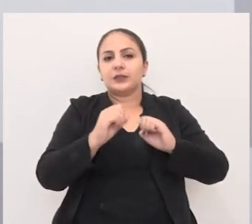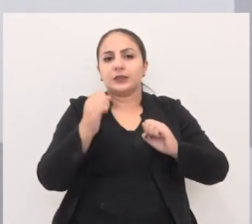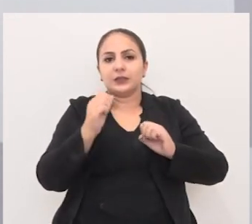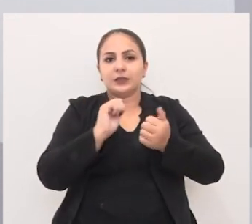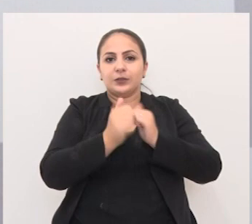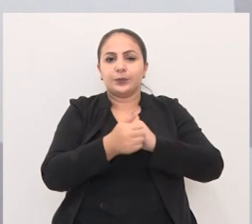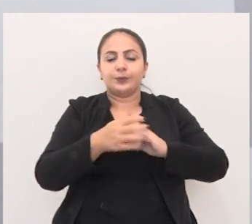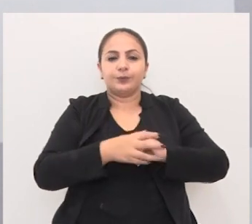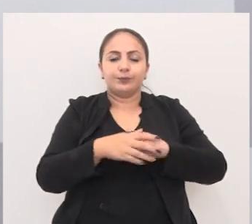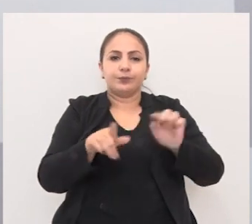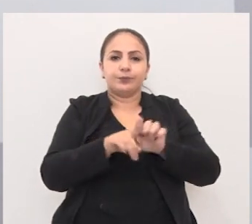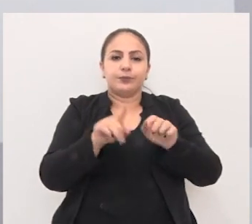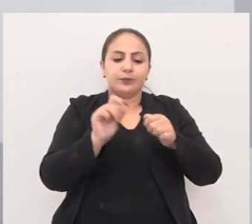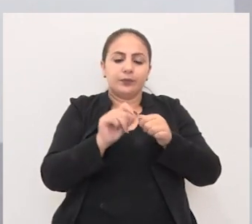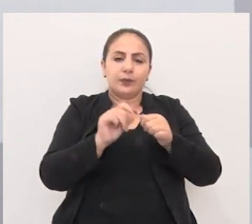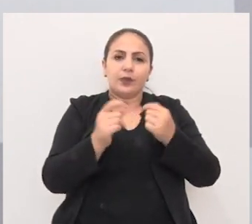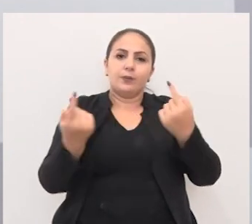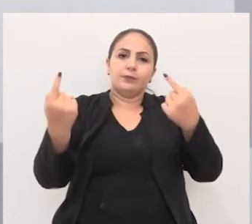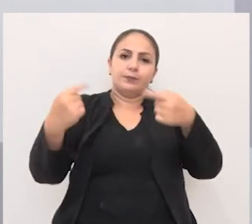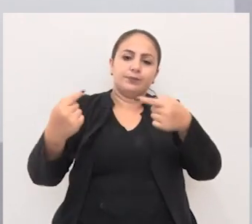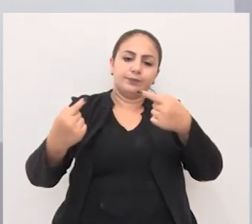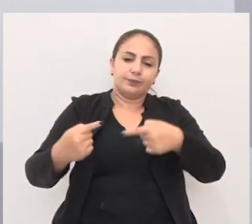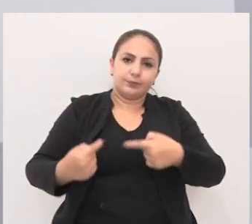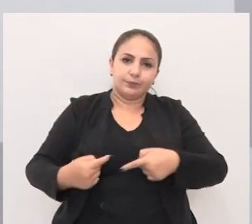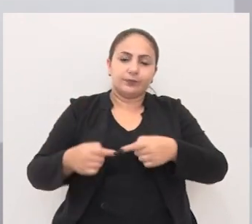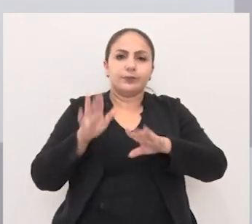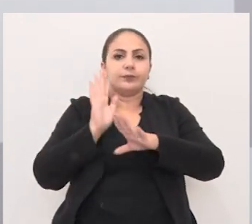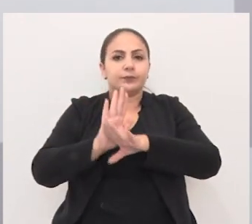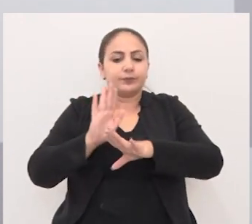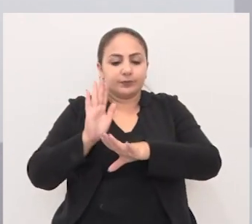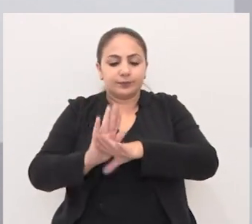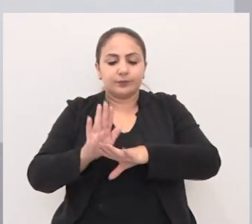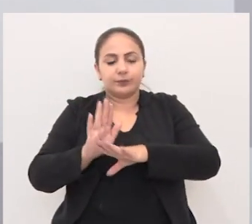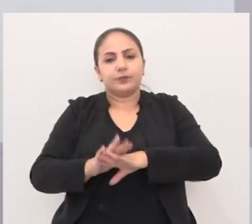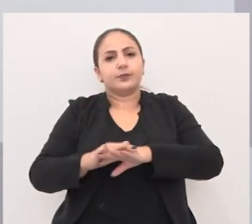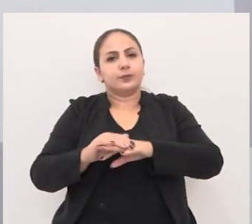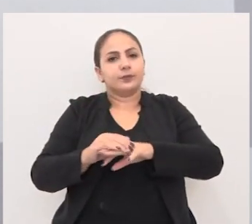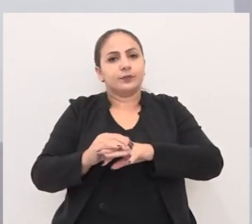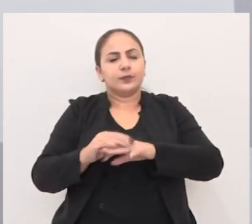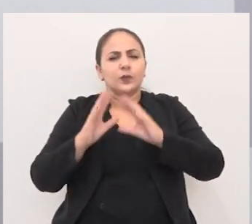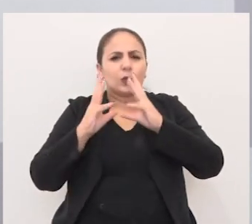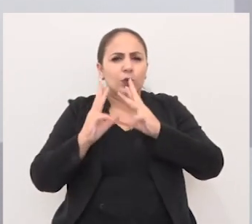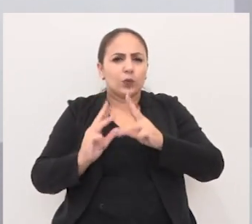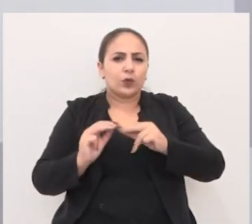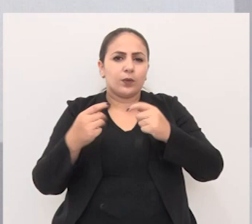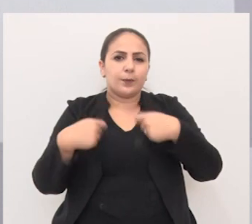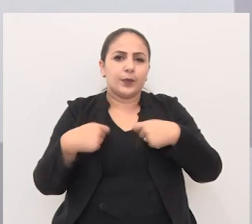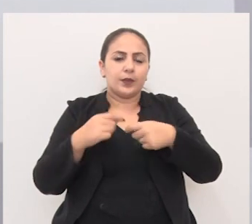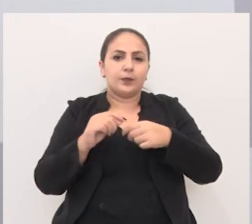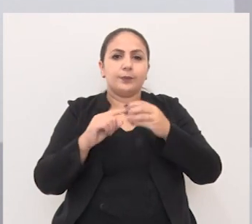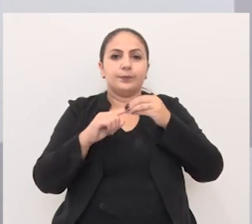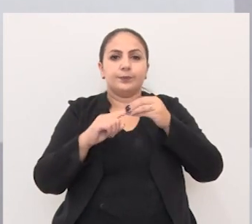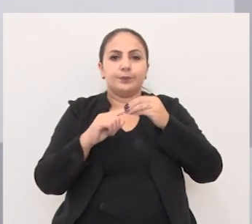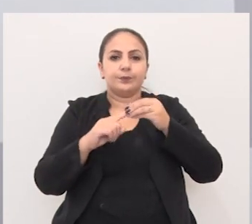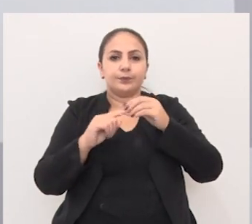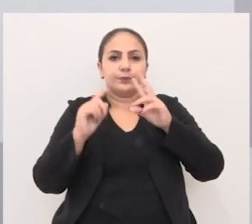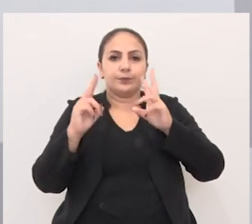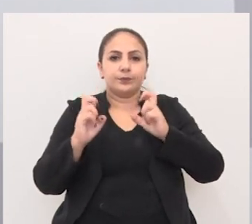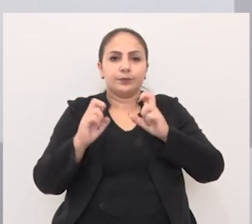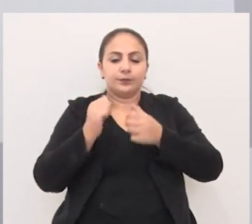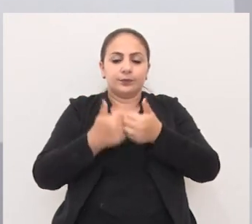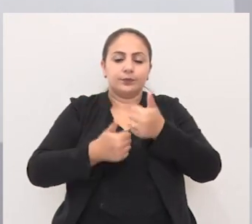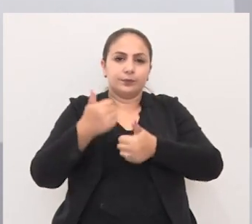de Esporte, realizando campeonatos, auxiliando os atletas no que for preciso, principalmente na modalidade